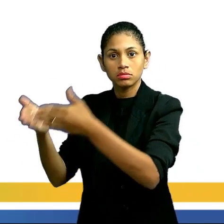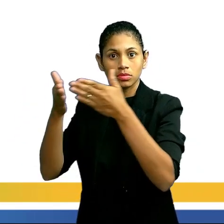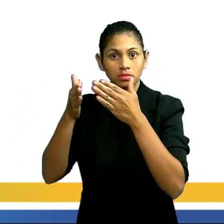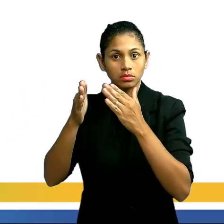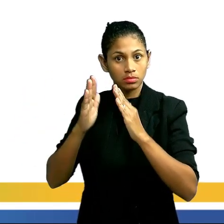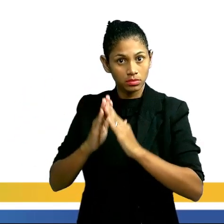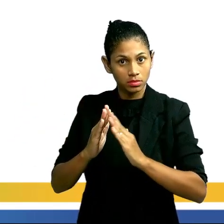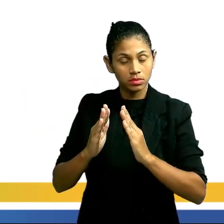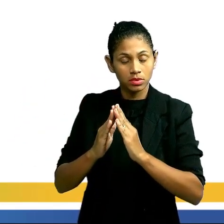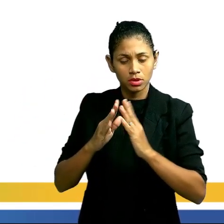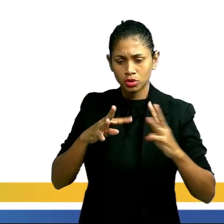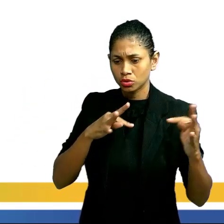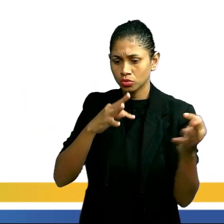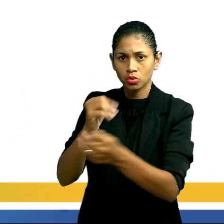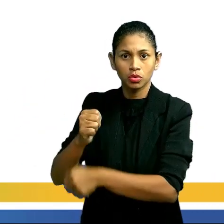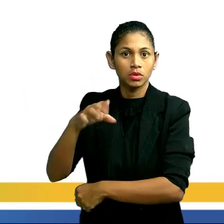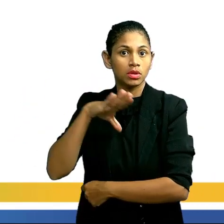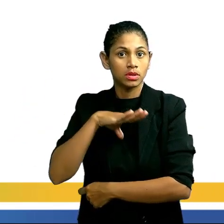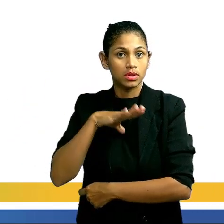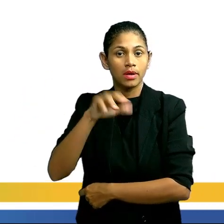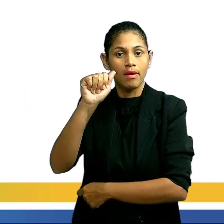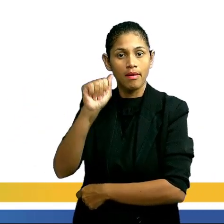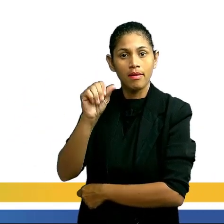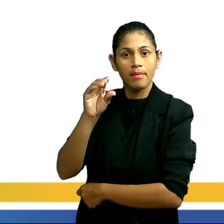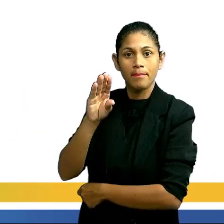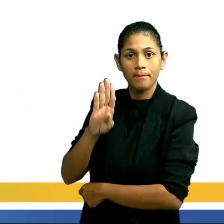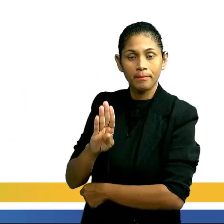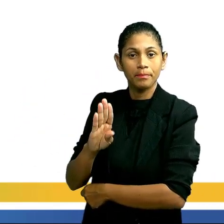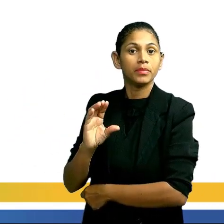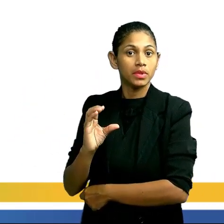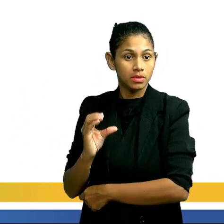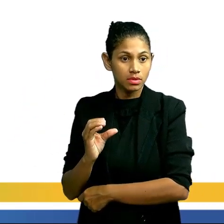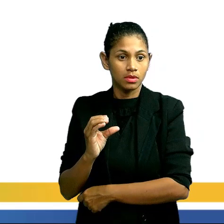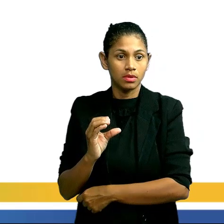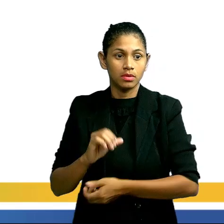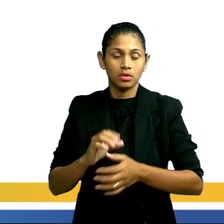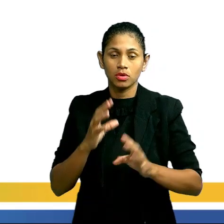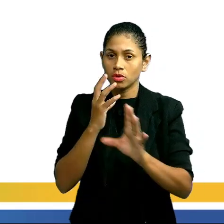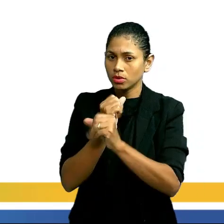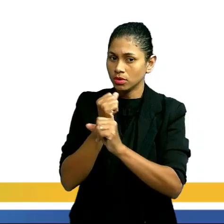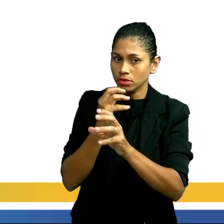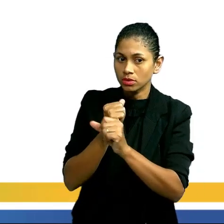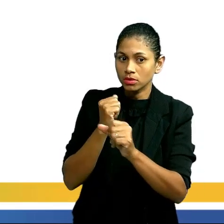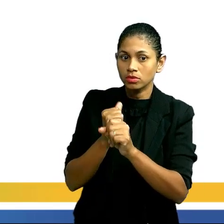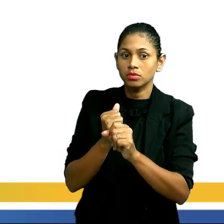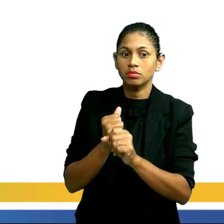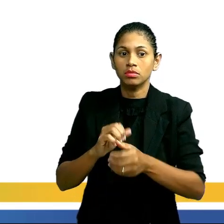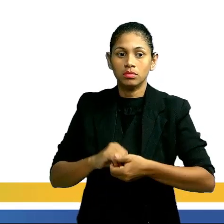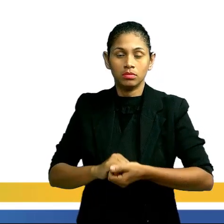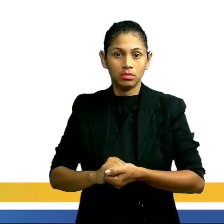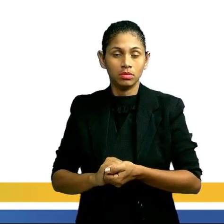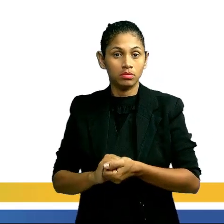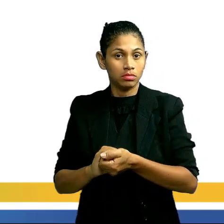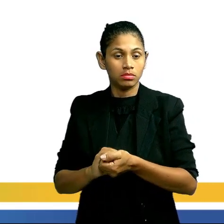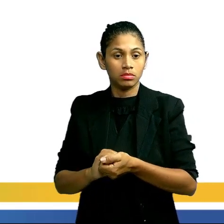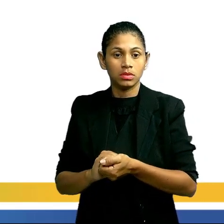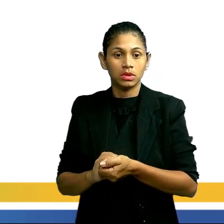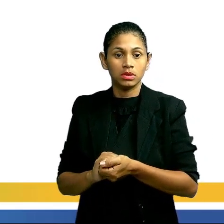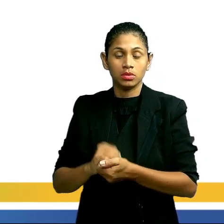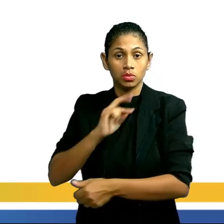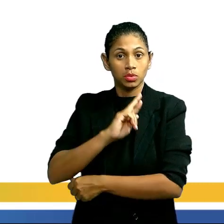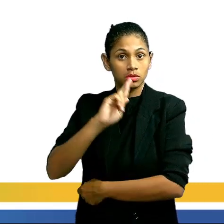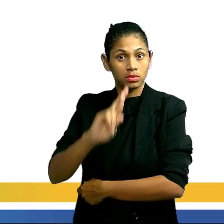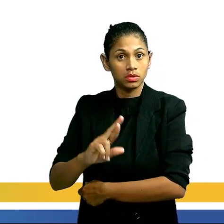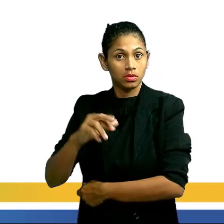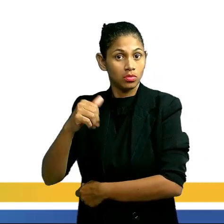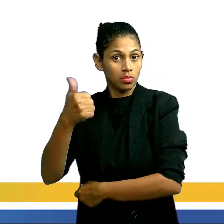vai ser igual a R$ 11.000. Somando a hospedagem e a alimentação nas 3 cidades,